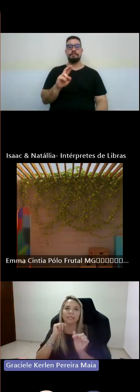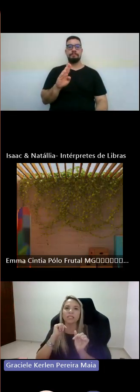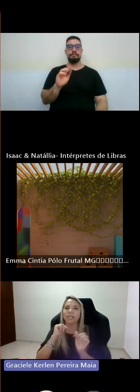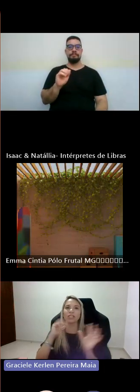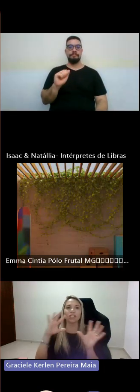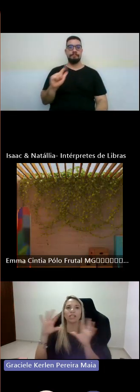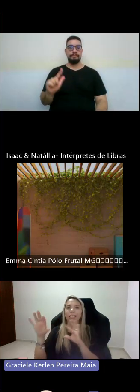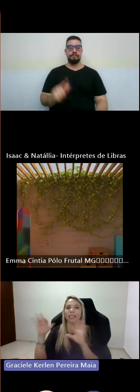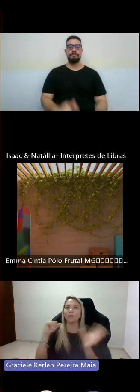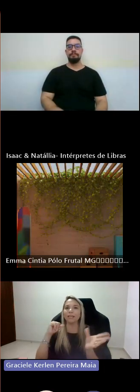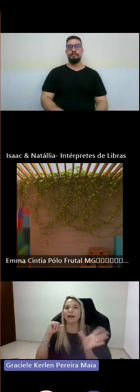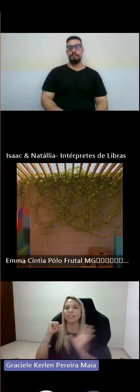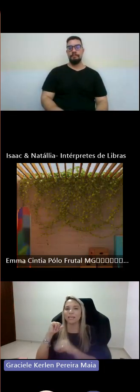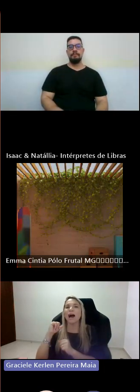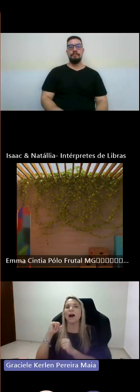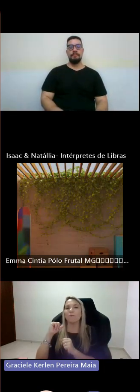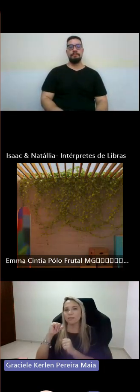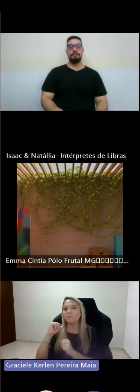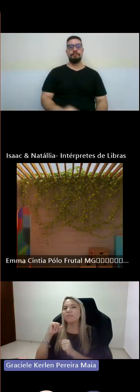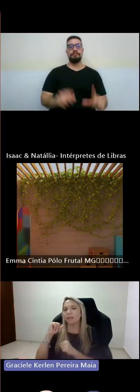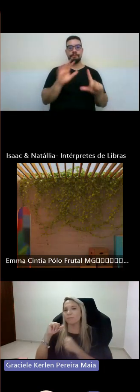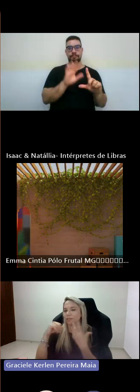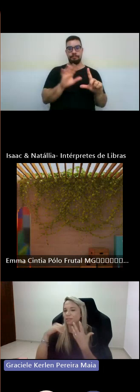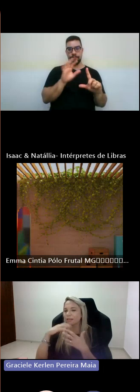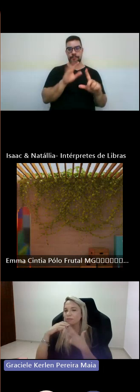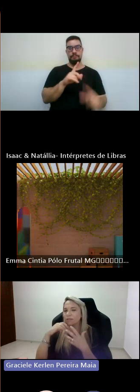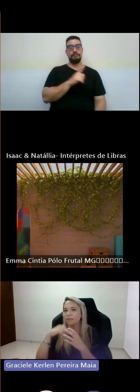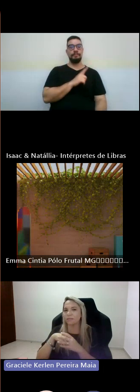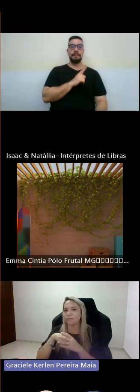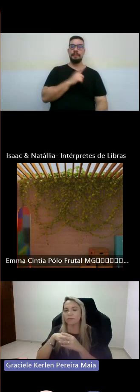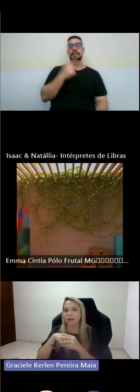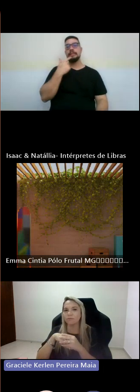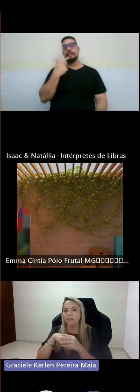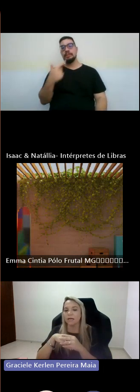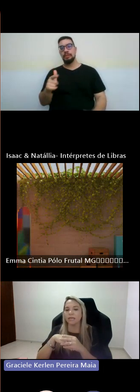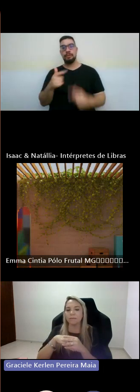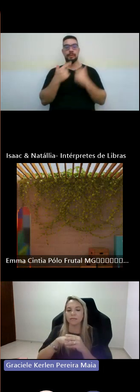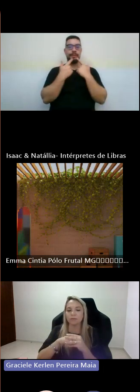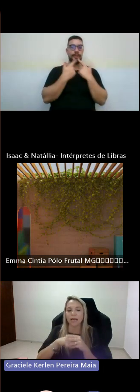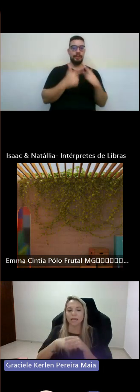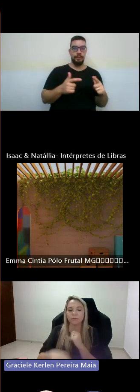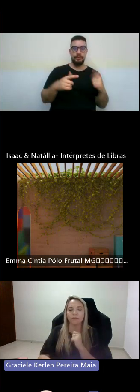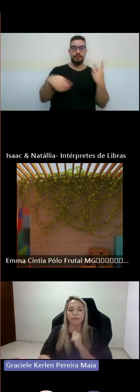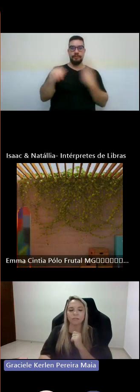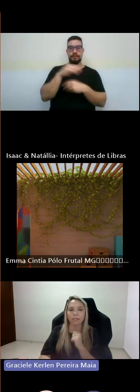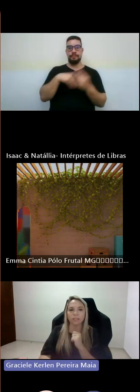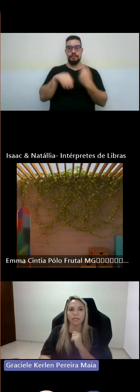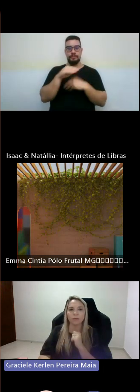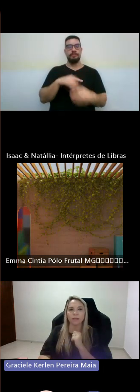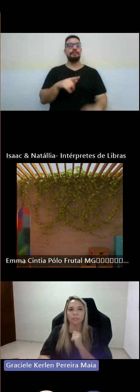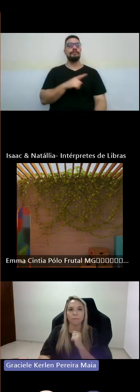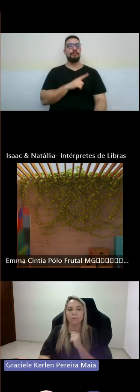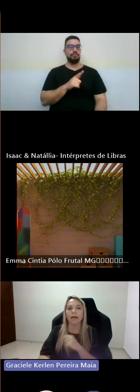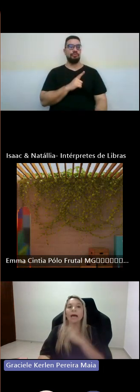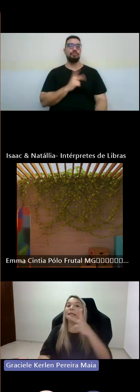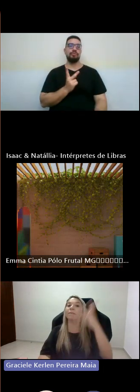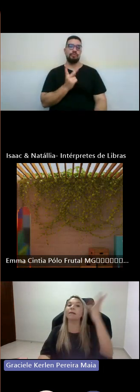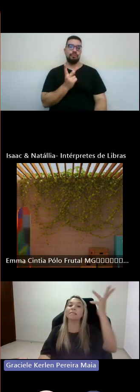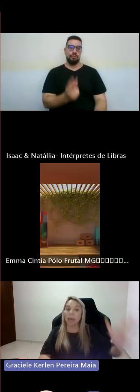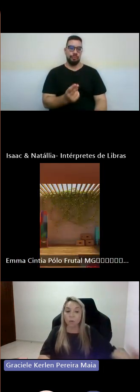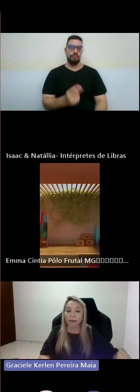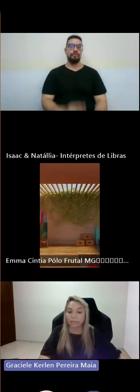que nessa charge a gente tem língua e linguagem ao mesmo tempo, a gente tem tudo aí misturado. Lembrando que a língua faz parte da linguagem.